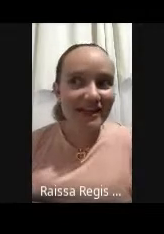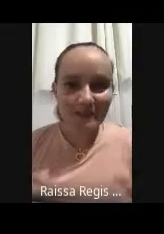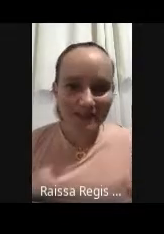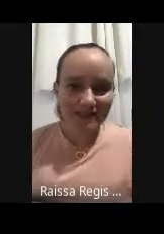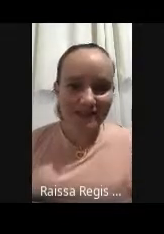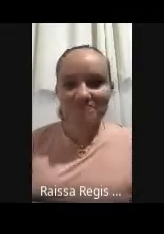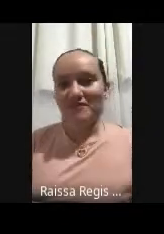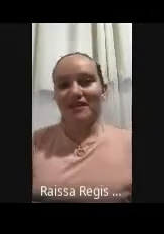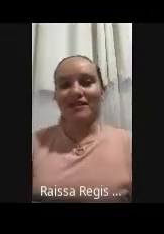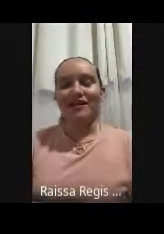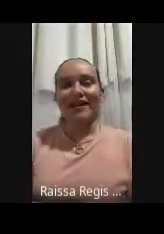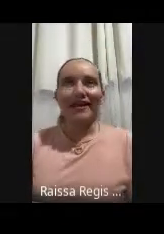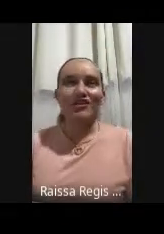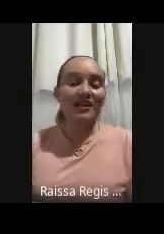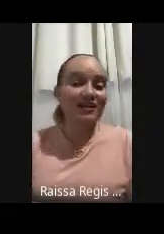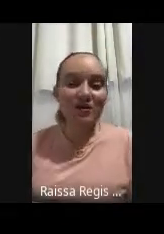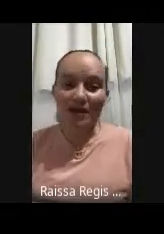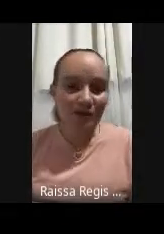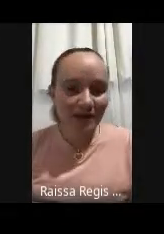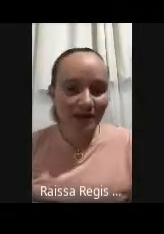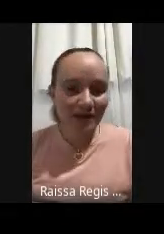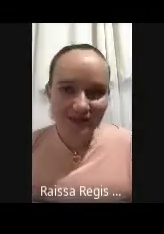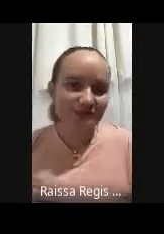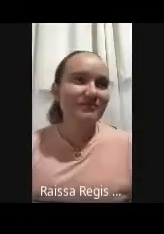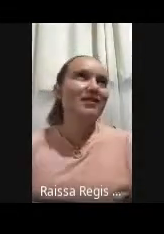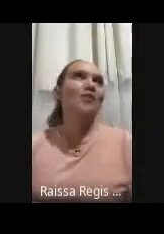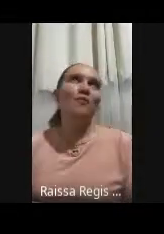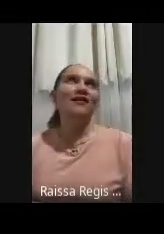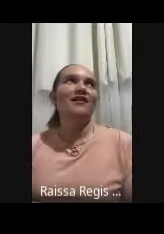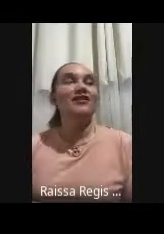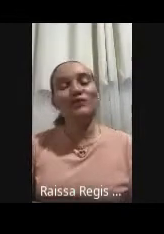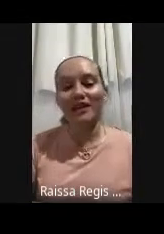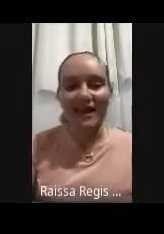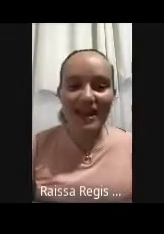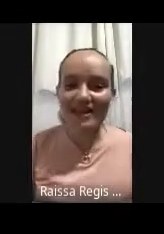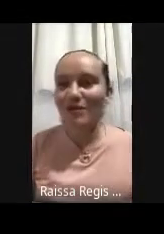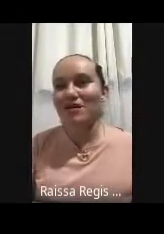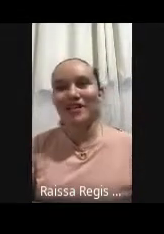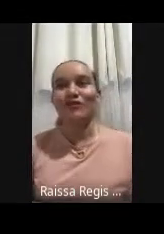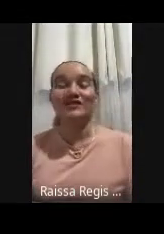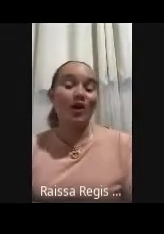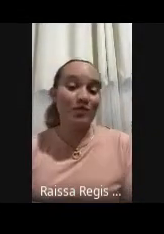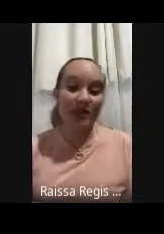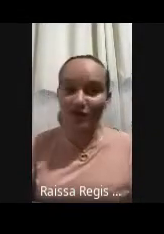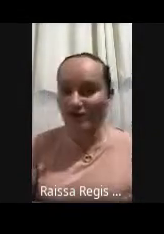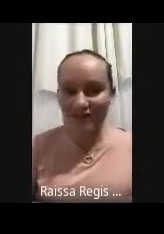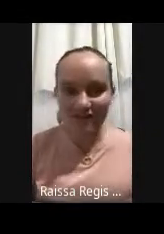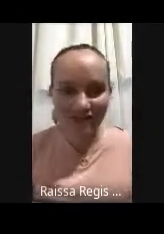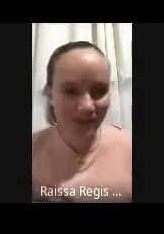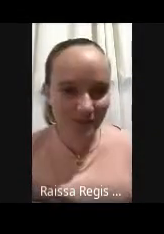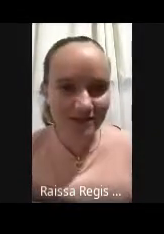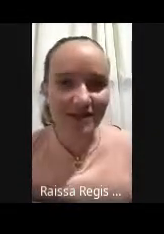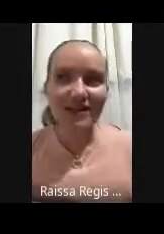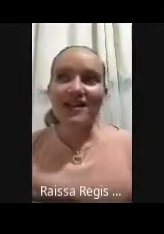escrever em Libras? Já que não é obrigado, não tem lei, não é uma língua oficial, por que que eu vou escrever